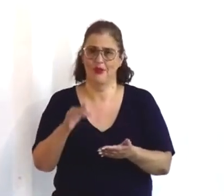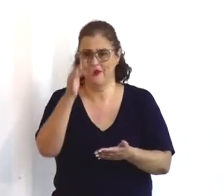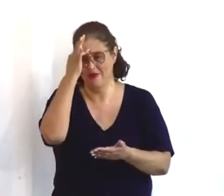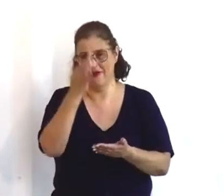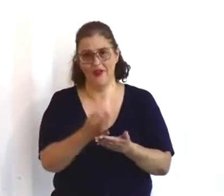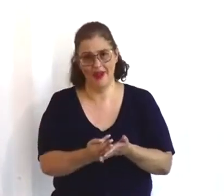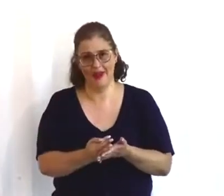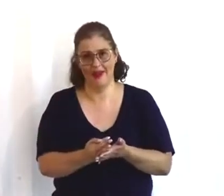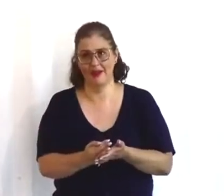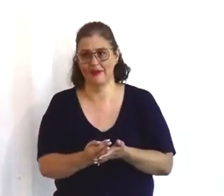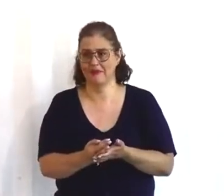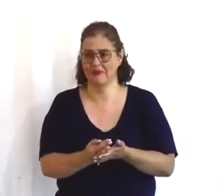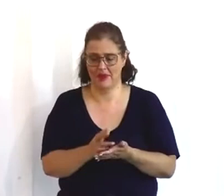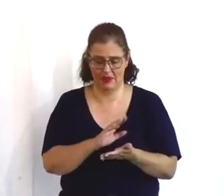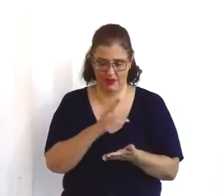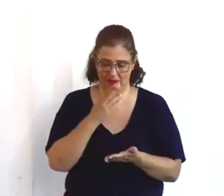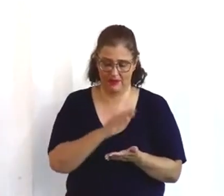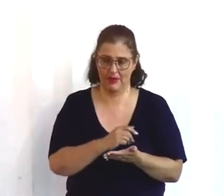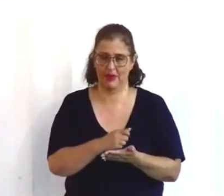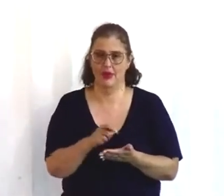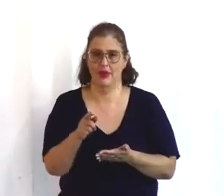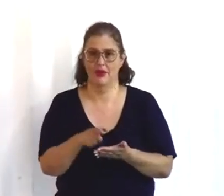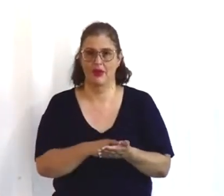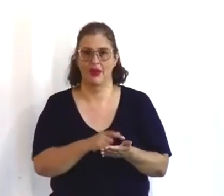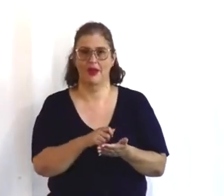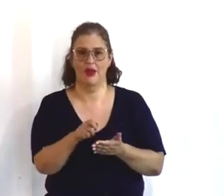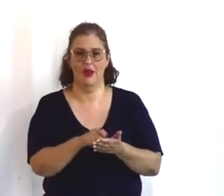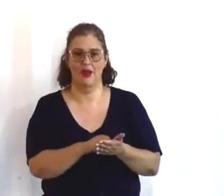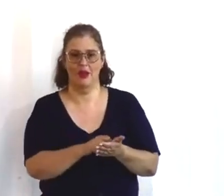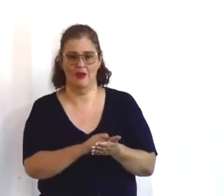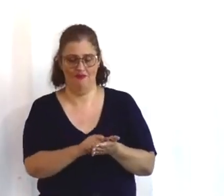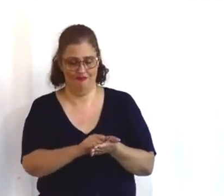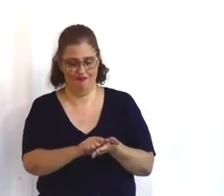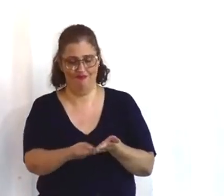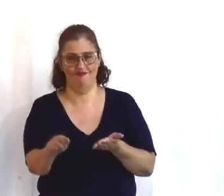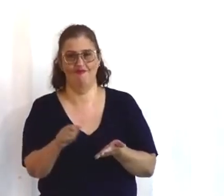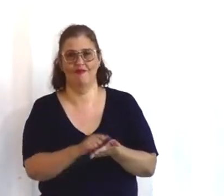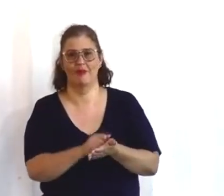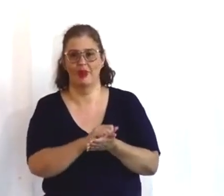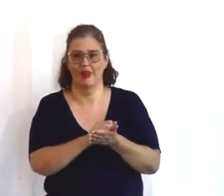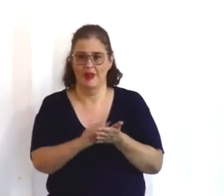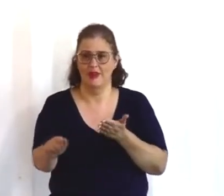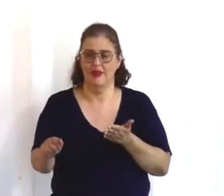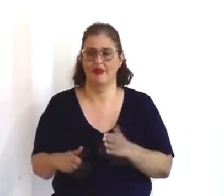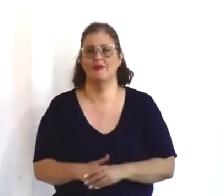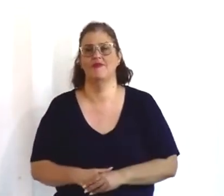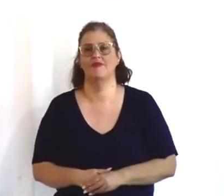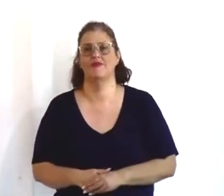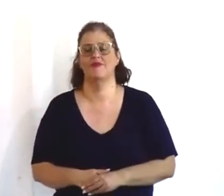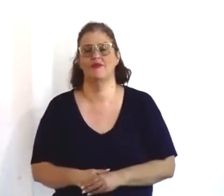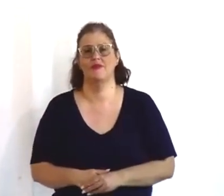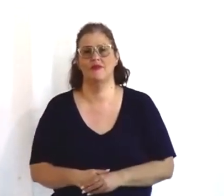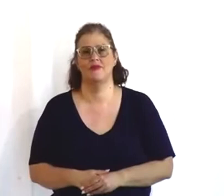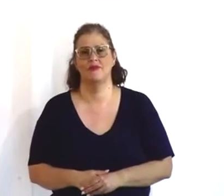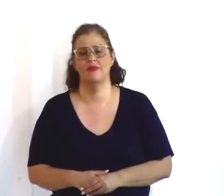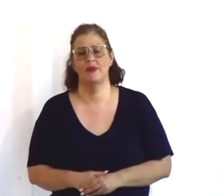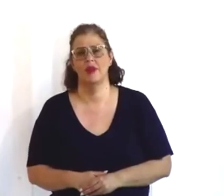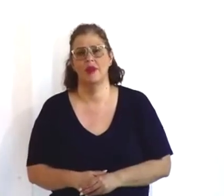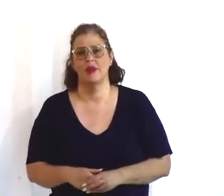de nascimento, depois tem a certidão de óbito, mas em alguns lugares apagaremos o nome. Eu quero falar uma coisa com muita tristeza, mas